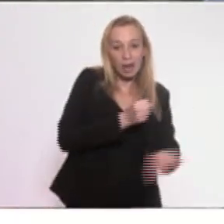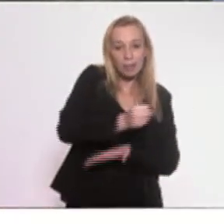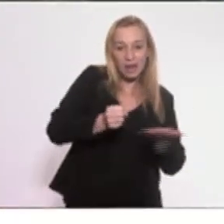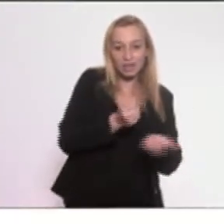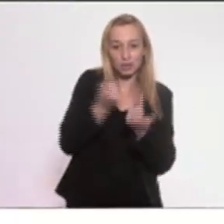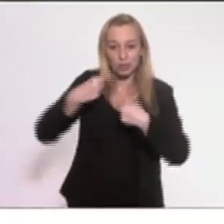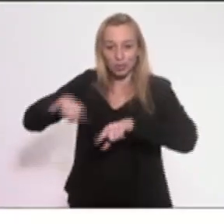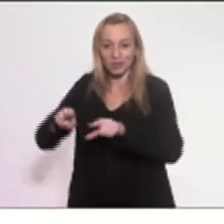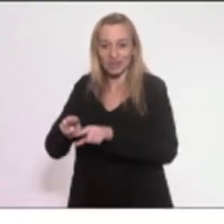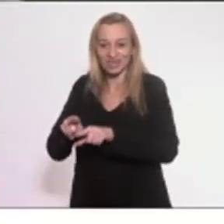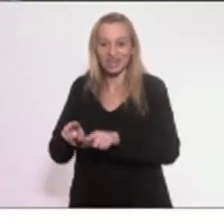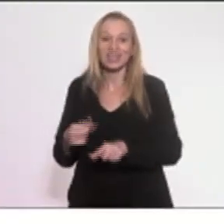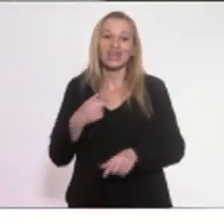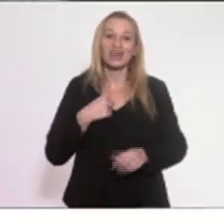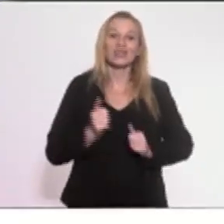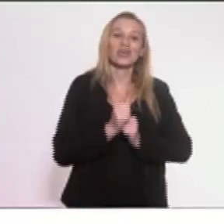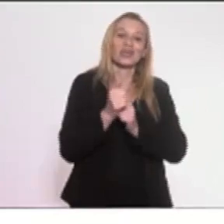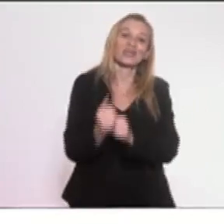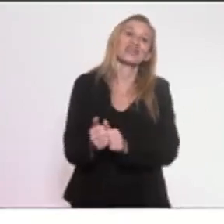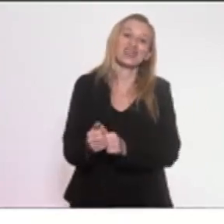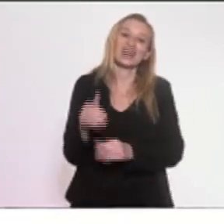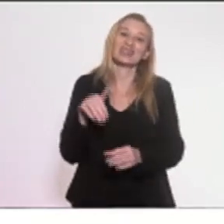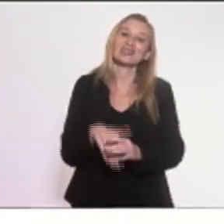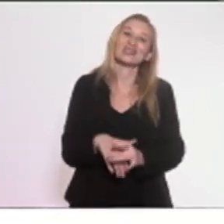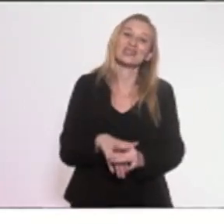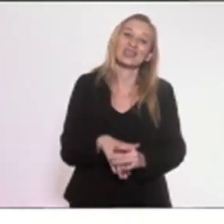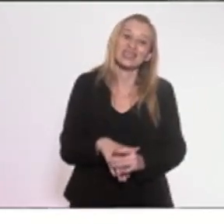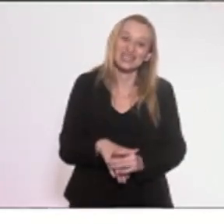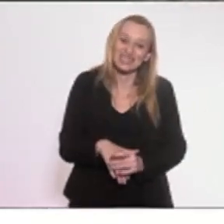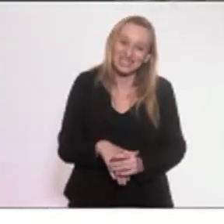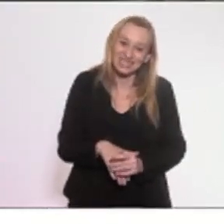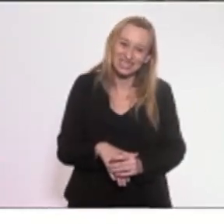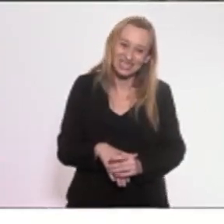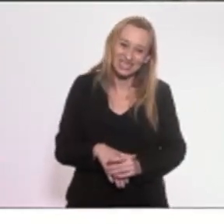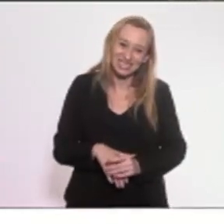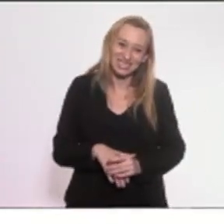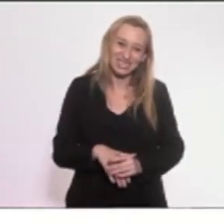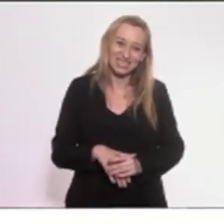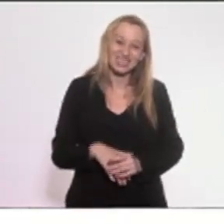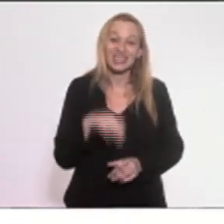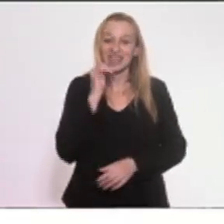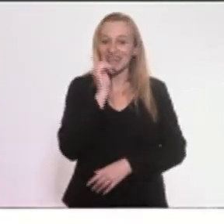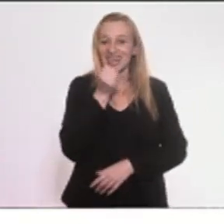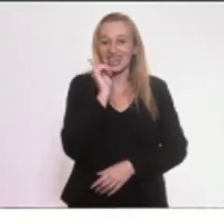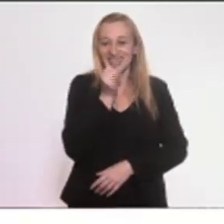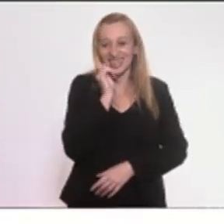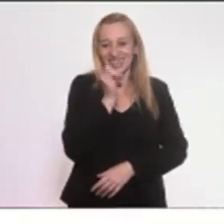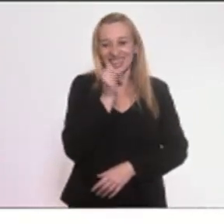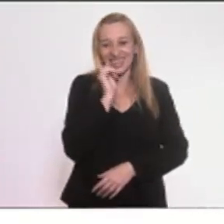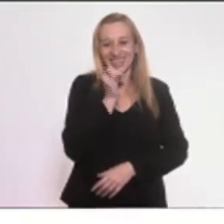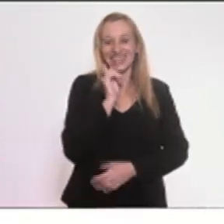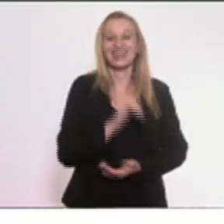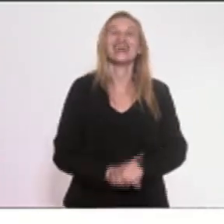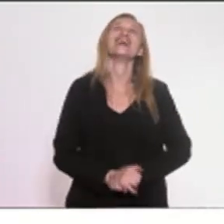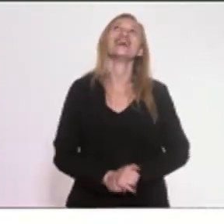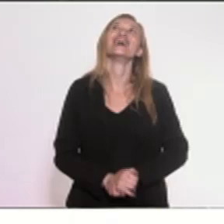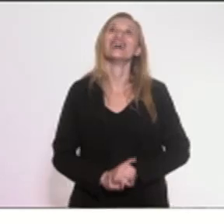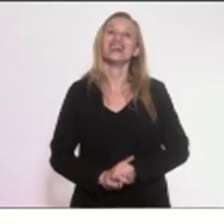oposição. Então eu vou acompanhar o voto do relator,